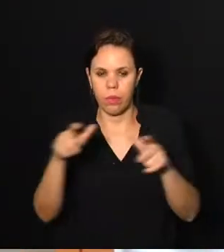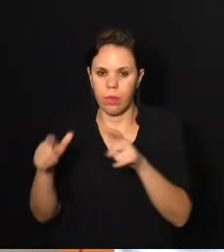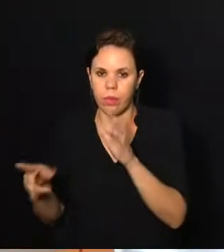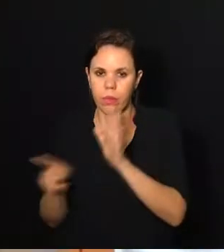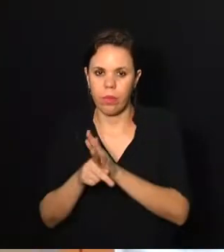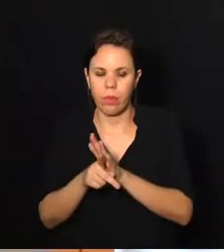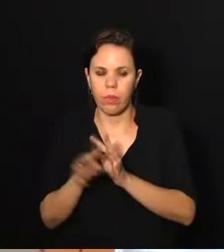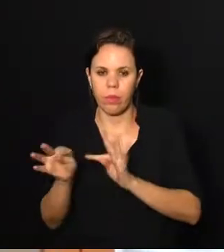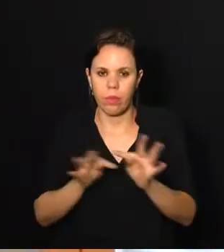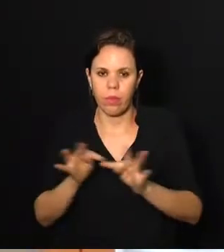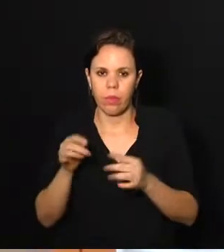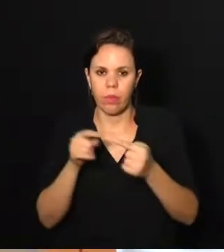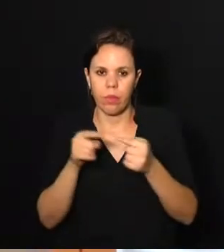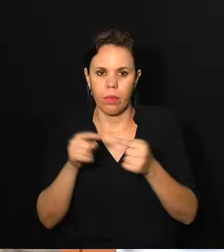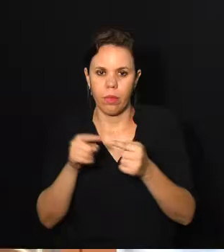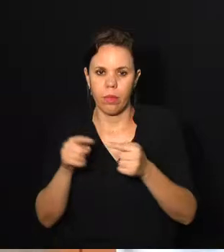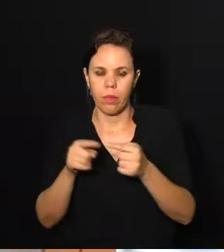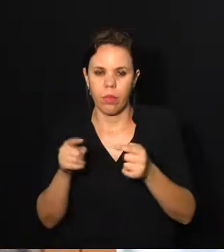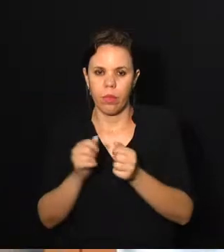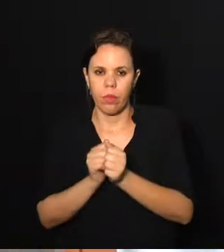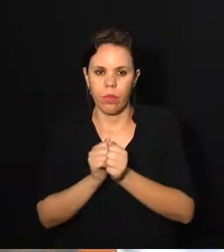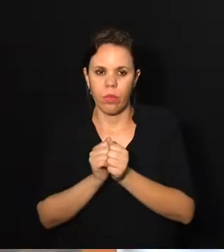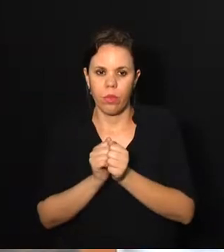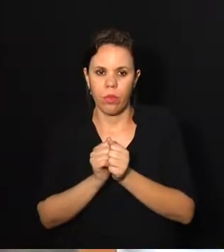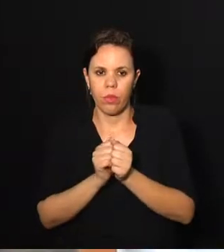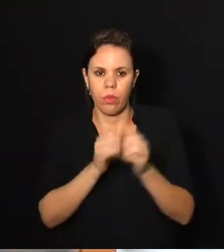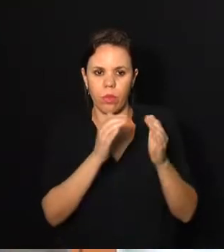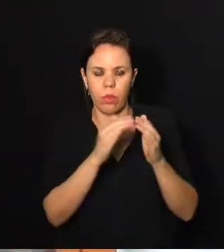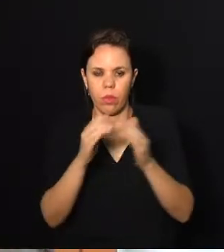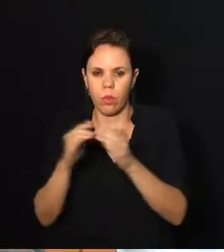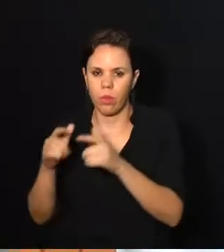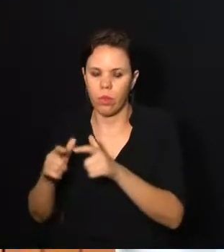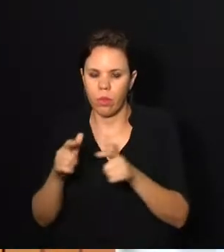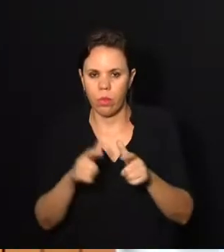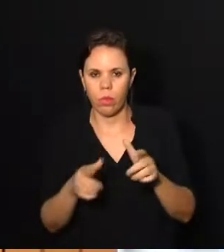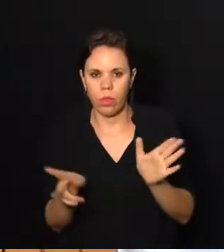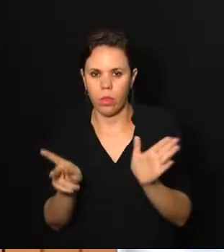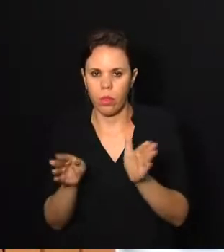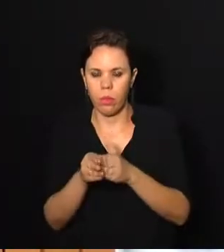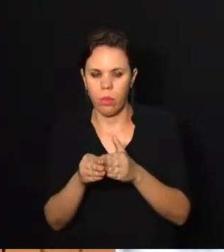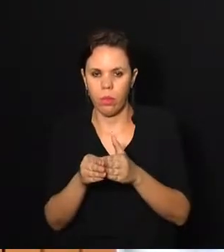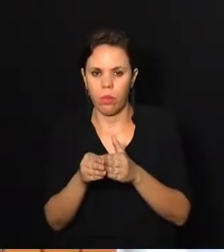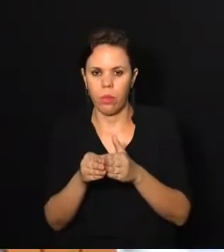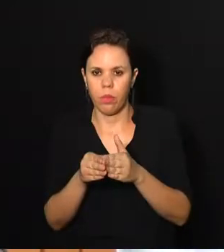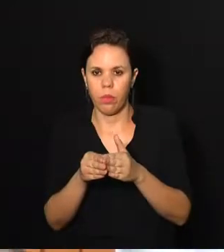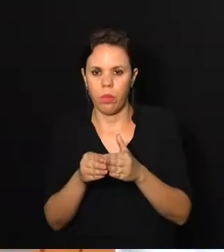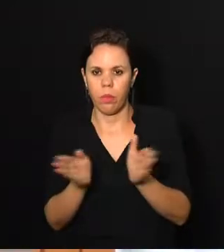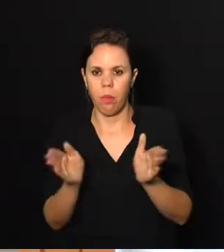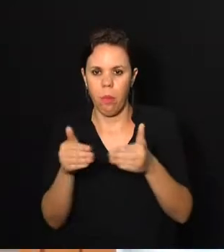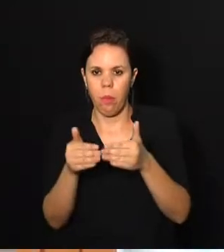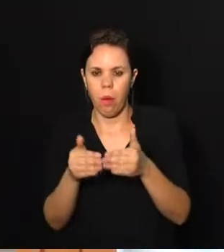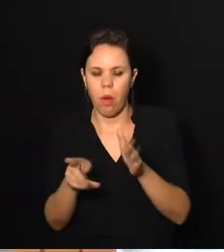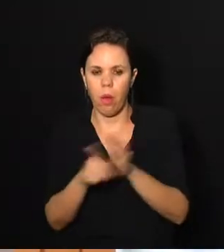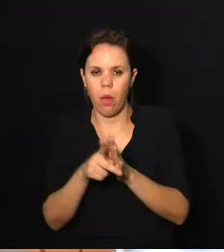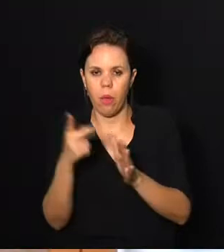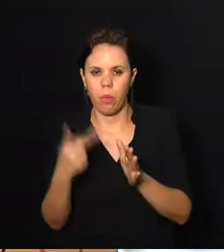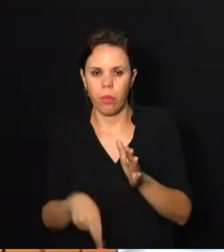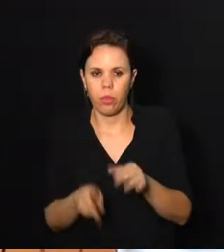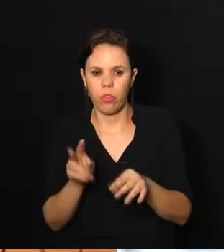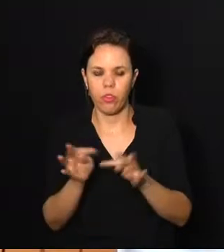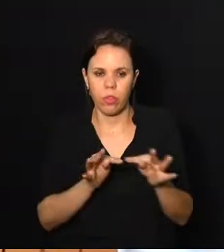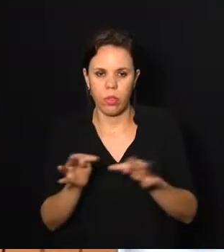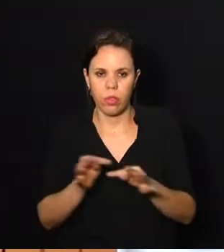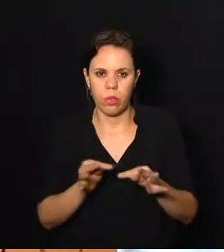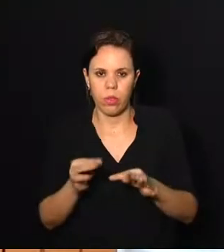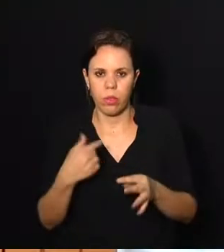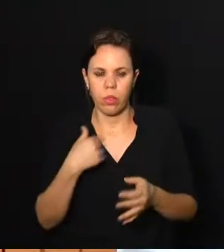e fazer o tratamento dessas pessoas juntas nessas casas. Assim como nós vamos fazer hoje, né, com esse centro que a Prefeitura vai dizer que eu